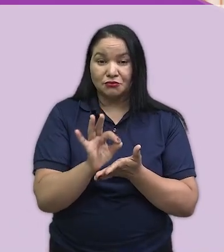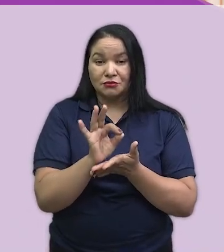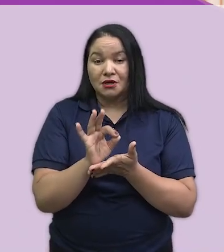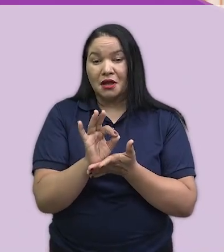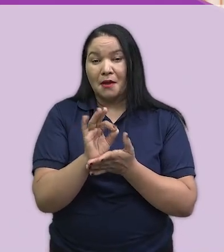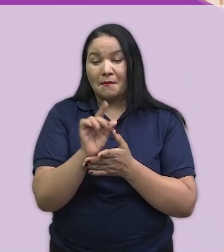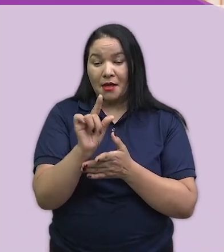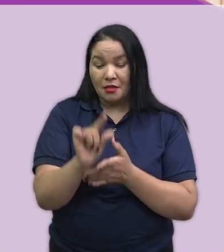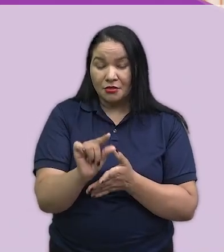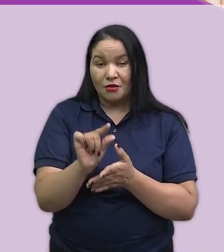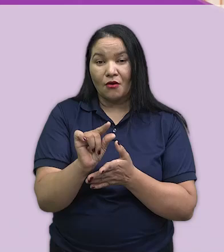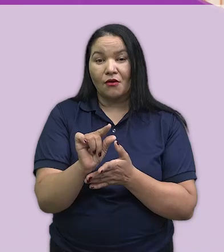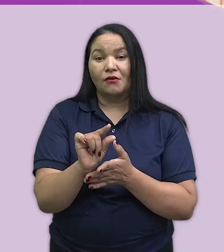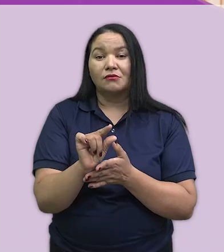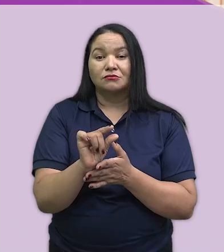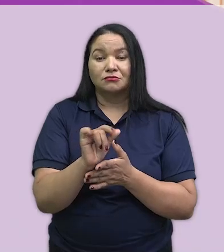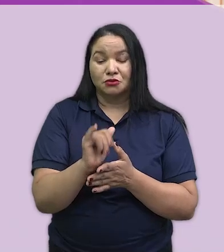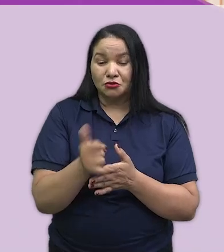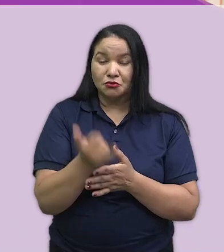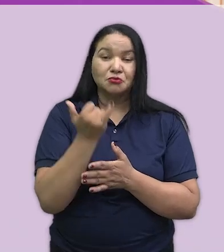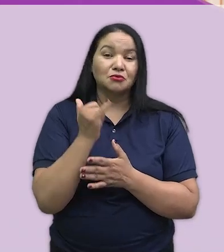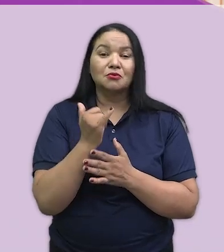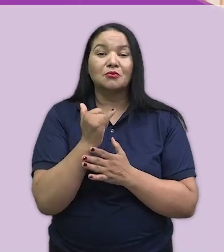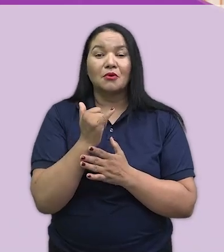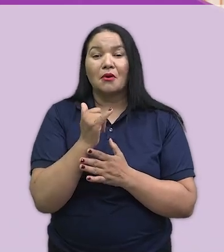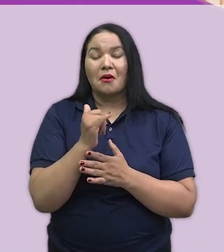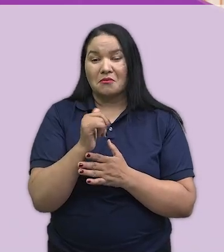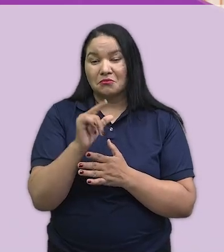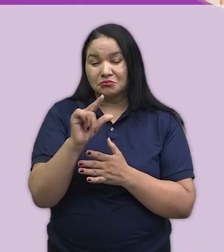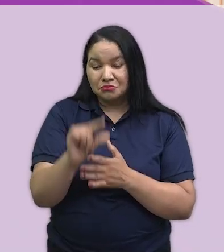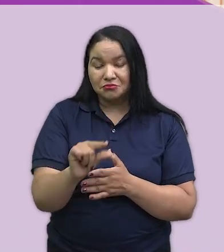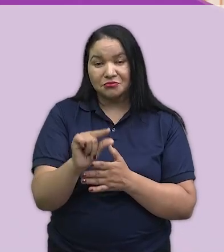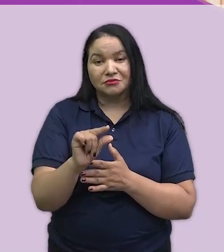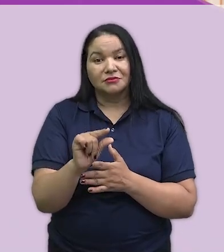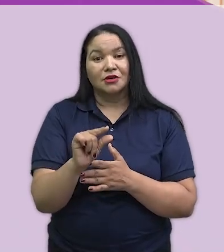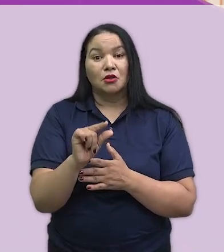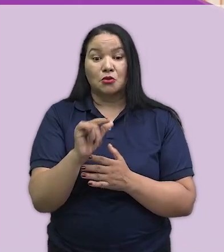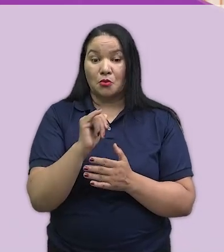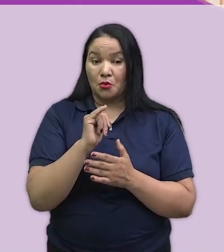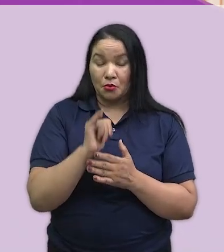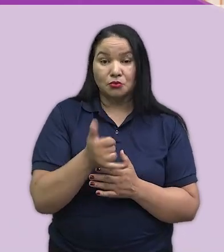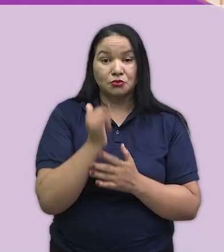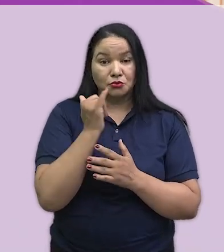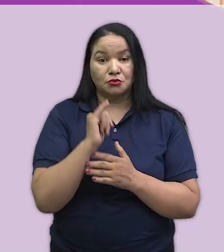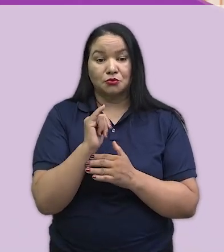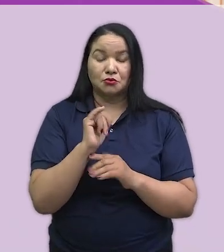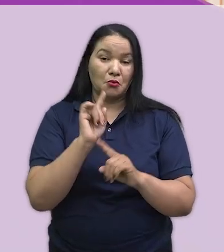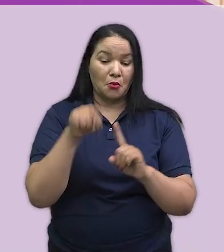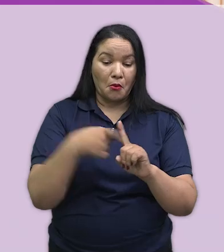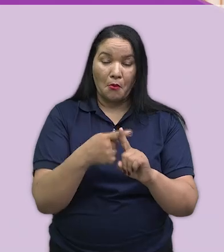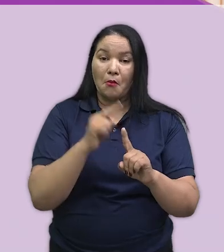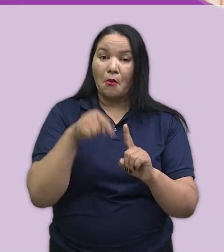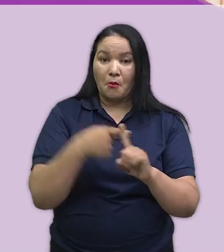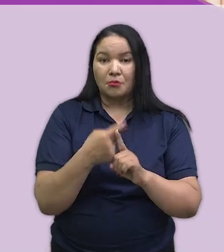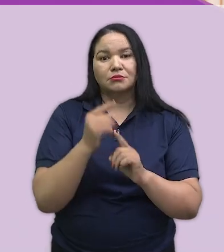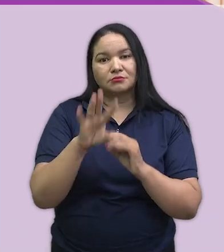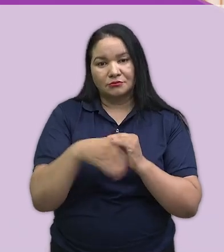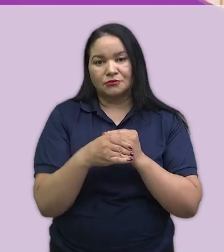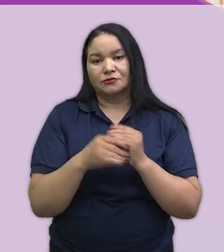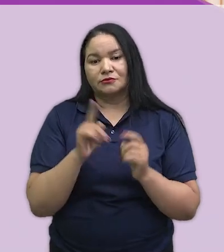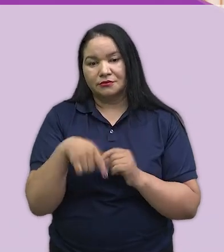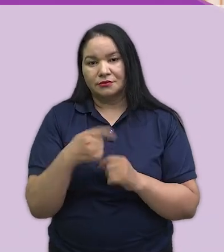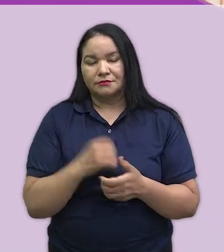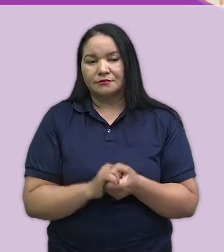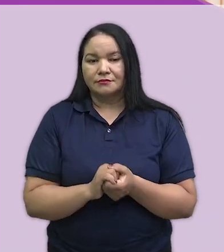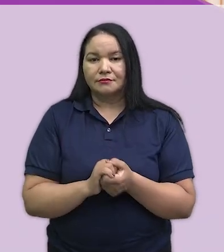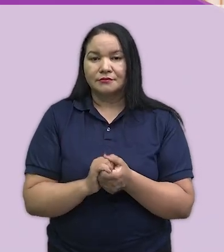bem menor do que o rendimento dos juros compostos, tá bom? Sabe um lugar que a gente vê muito ainda o